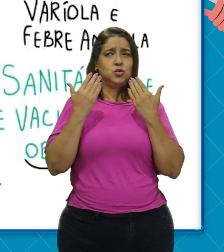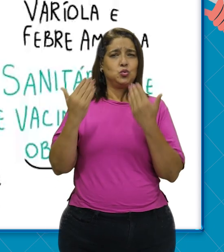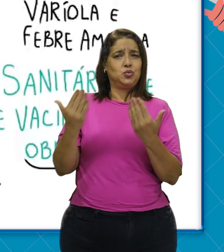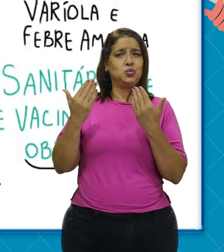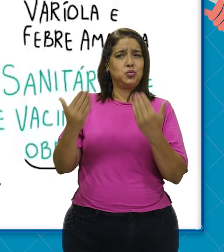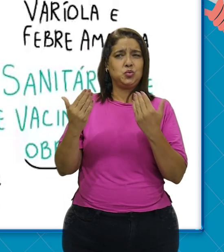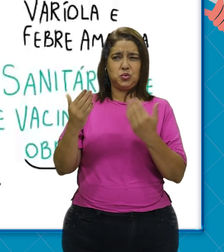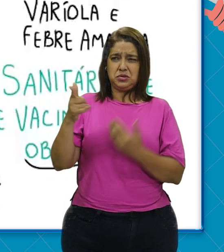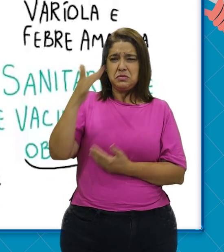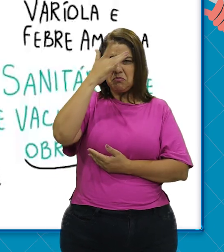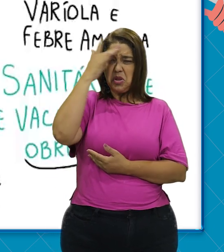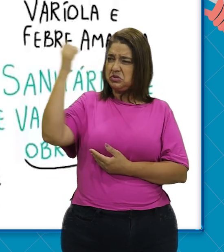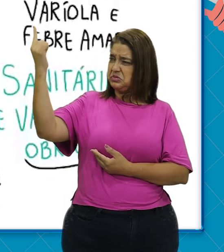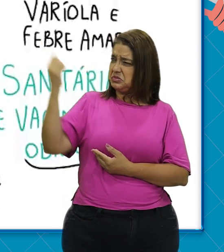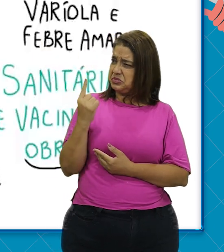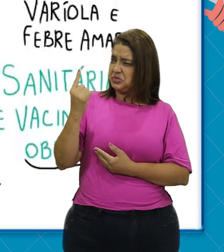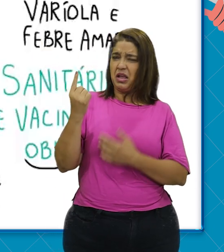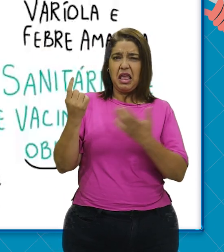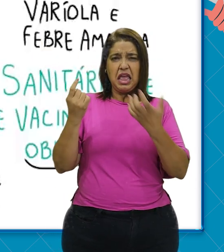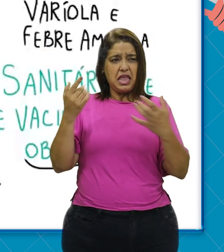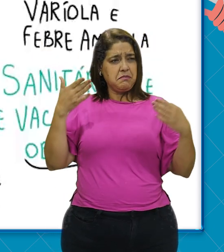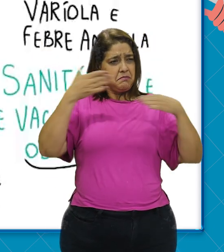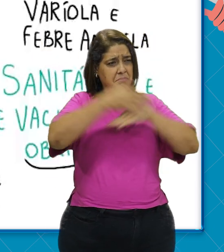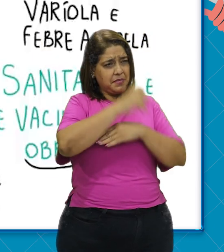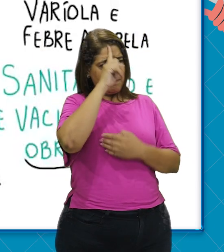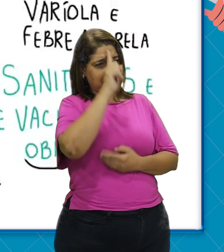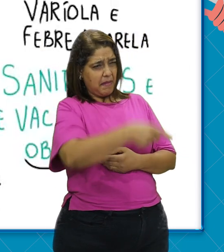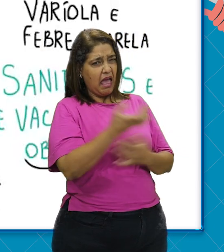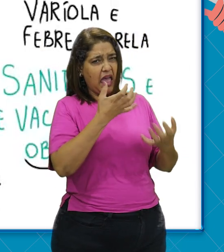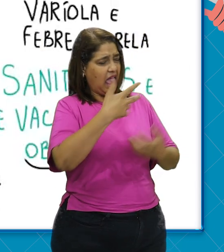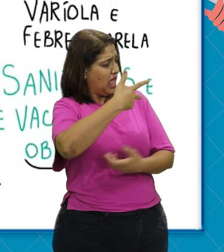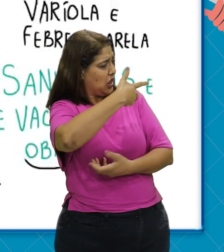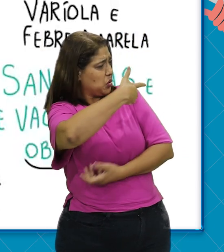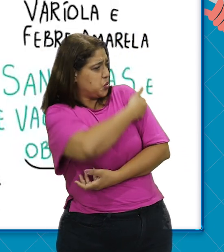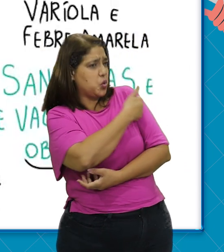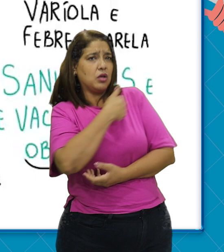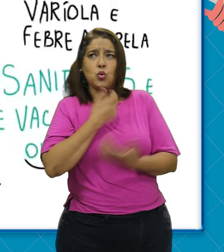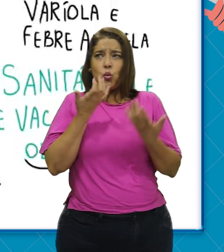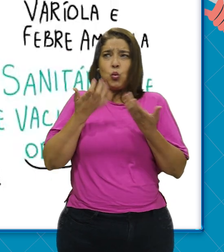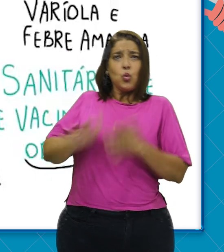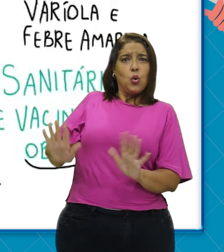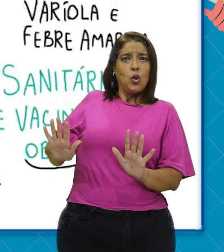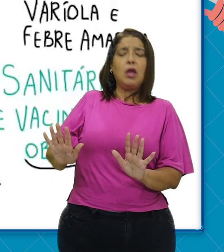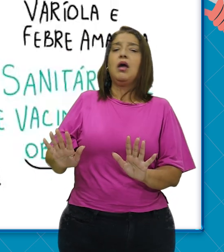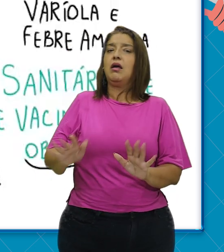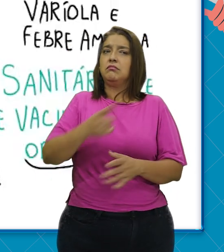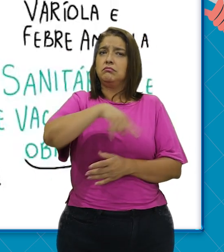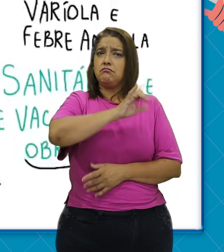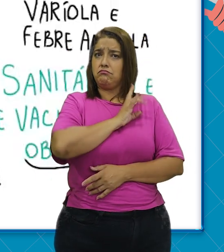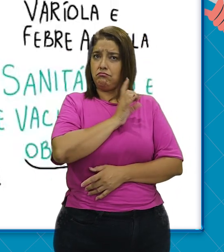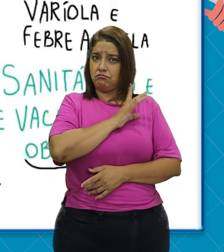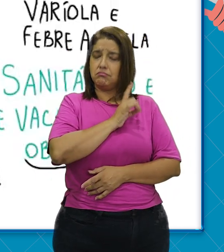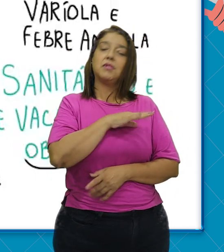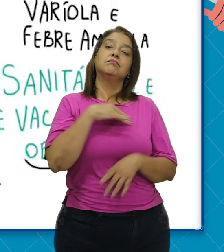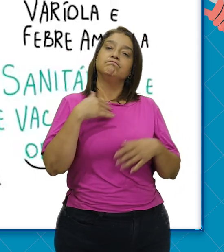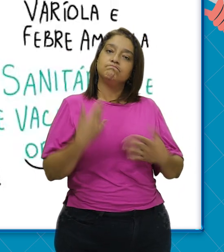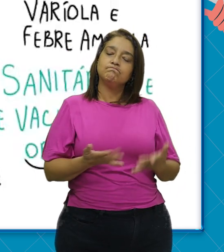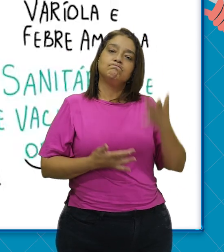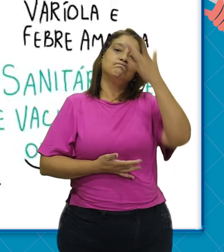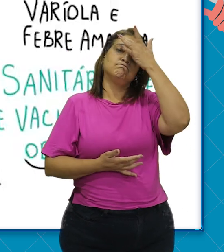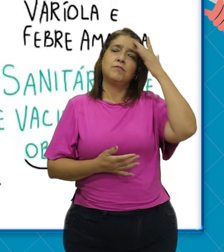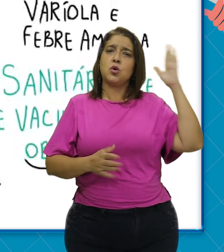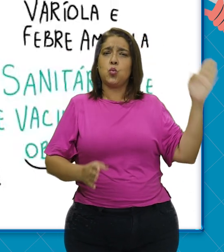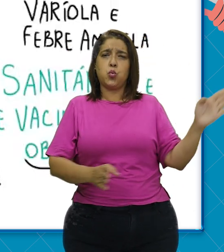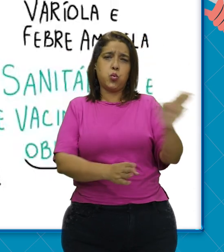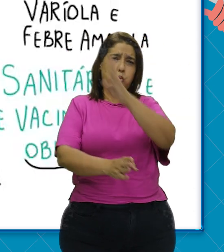agente sanitário do nada invadir sua casa e te injetar uma substância contra sua vontade. Dessa forma, o pessoal se